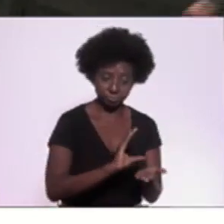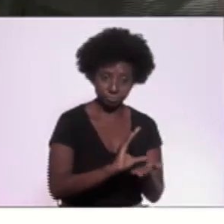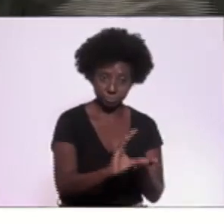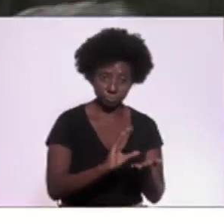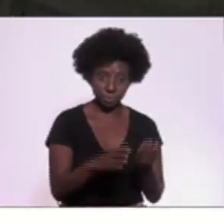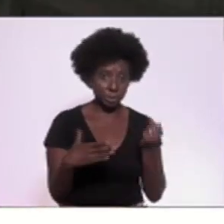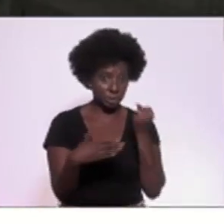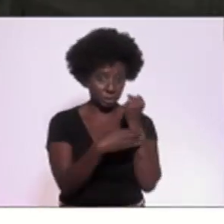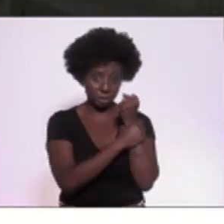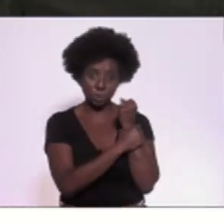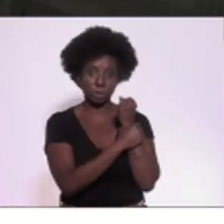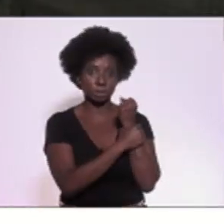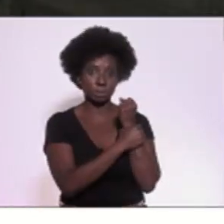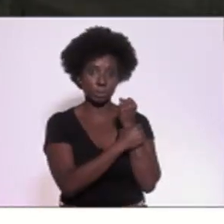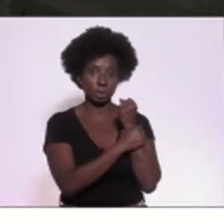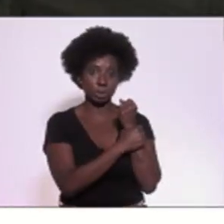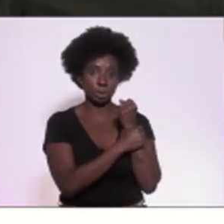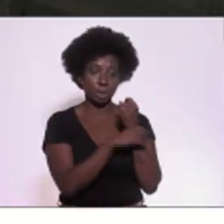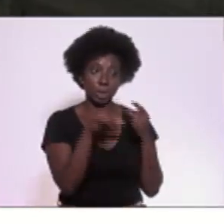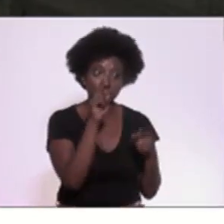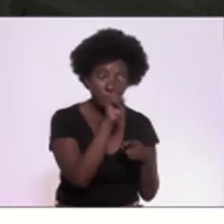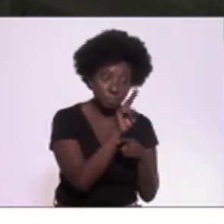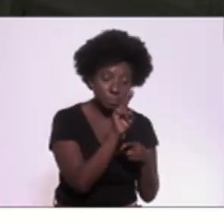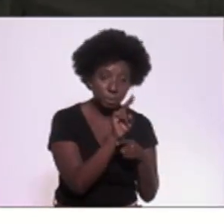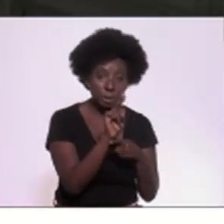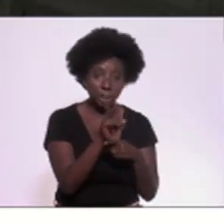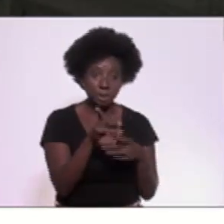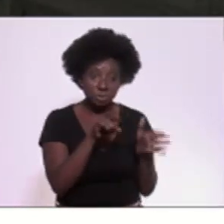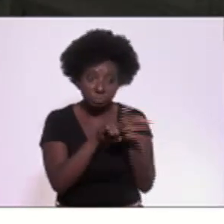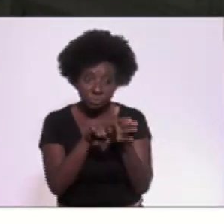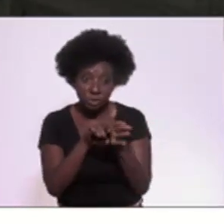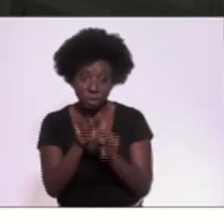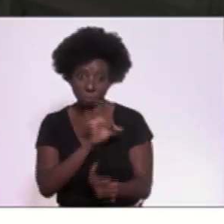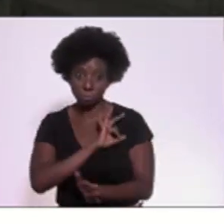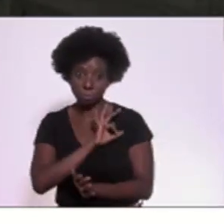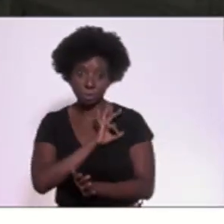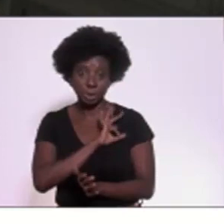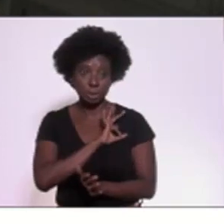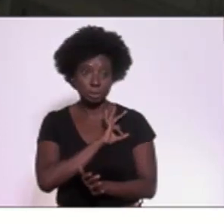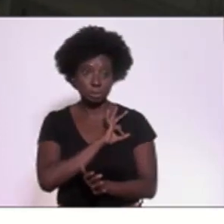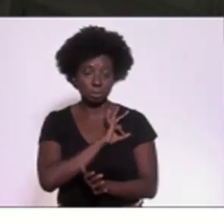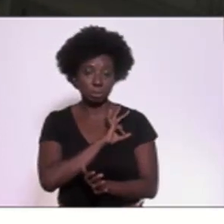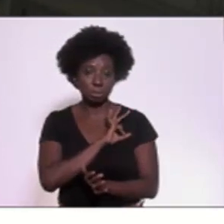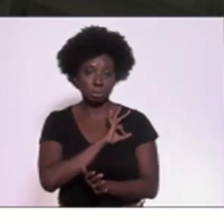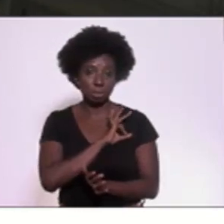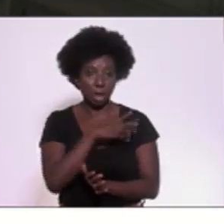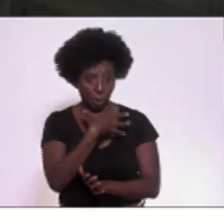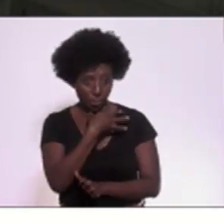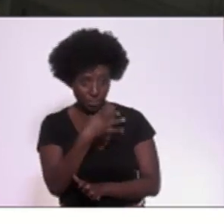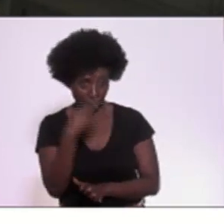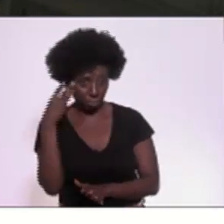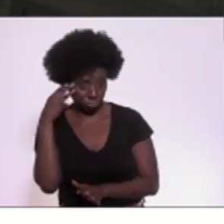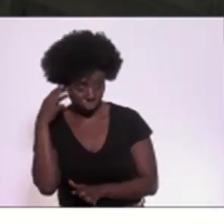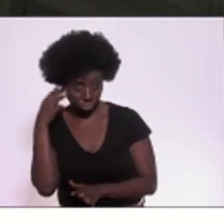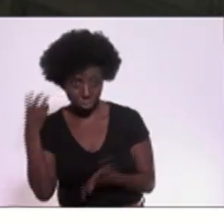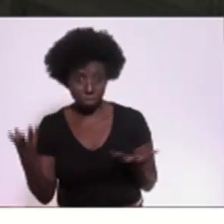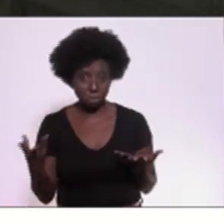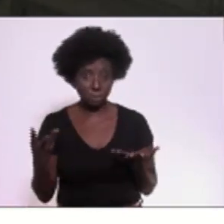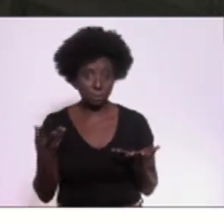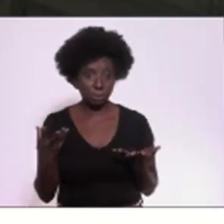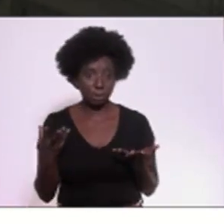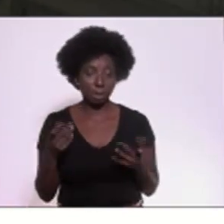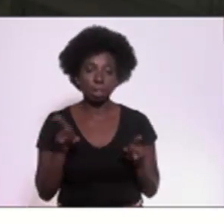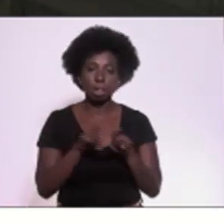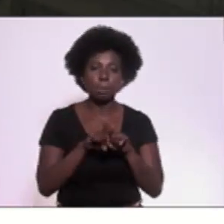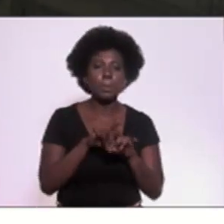a prevenção, a investigação, como a inteligência? É isso que eles querem, que o governador do Estado quer fazer? E pior que isso, eu